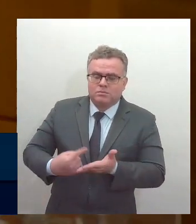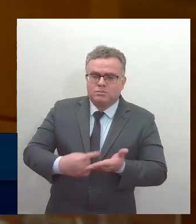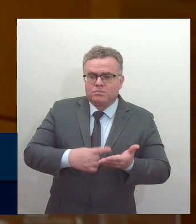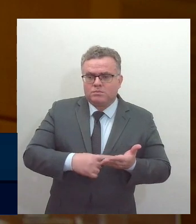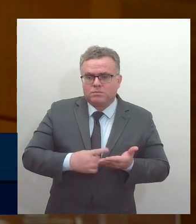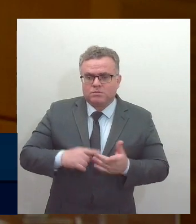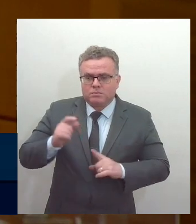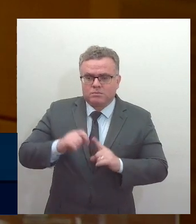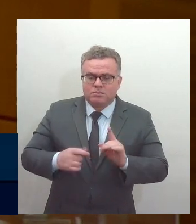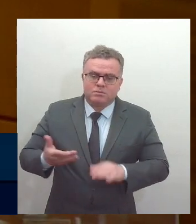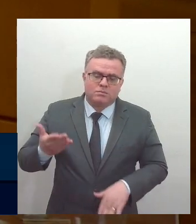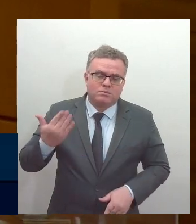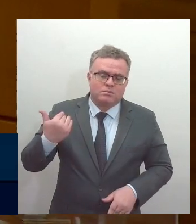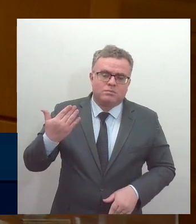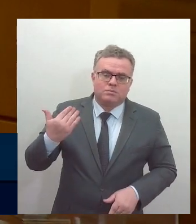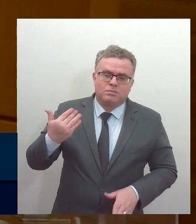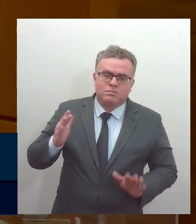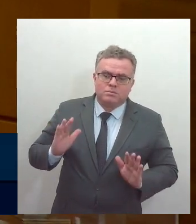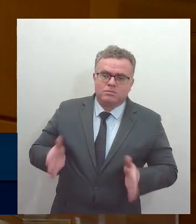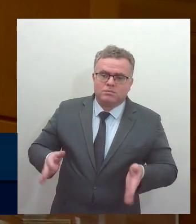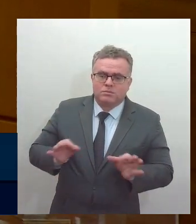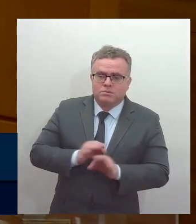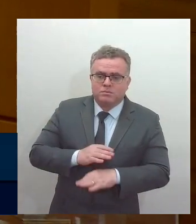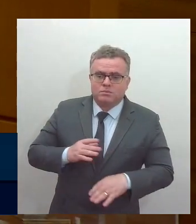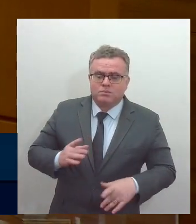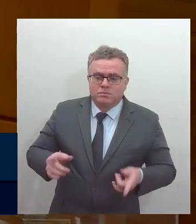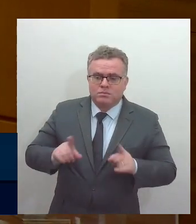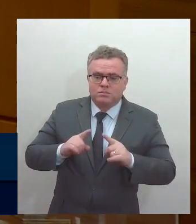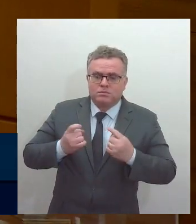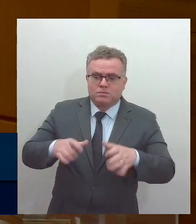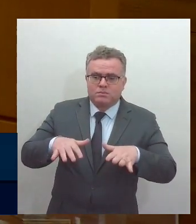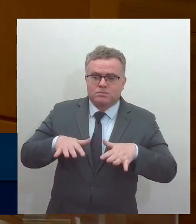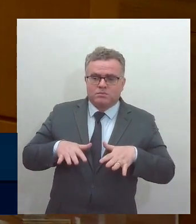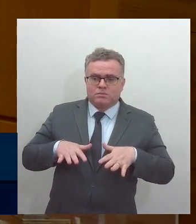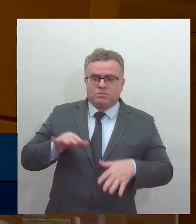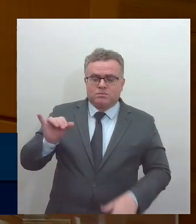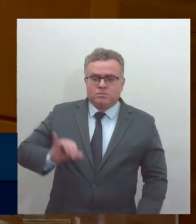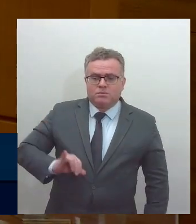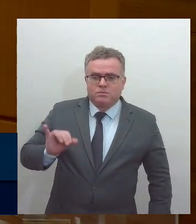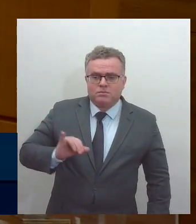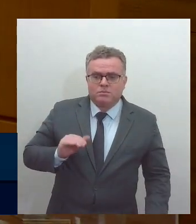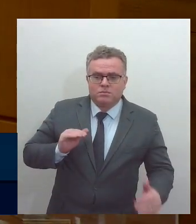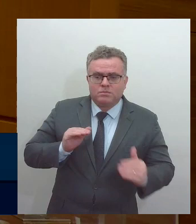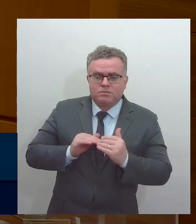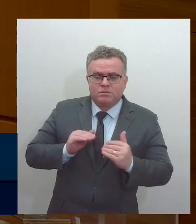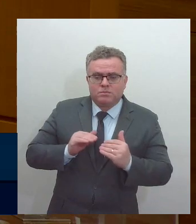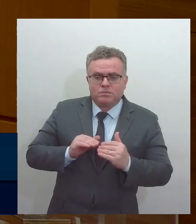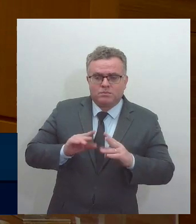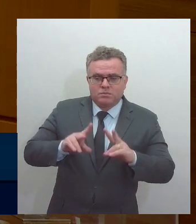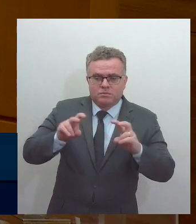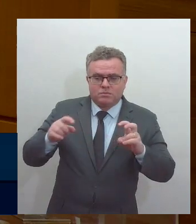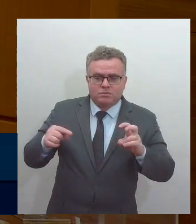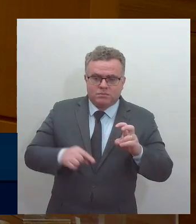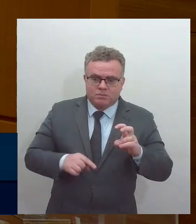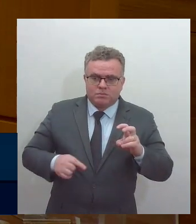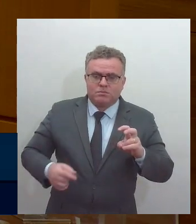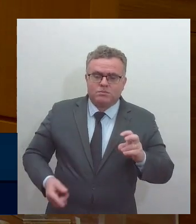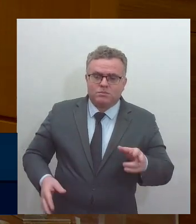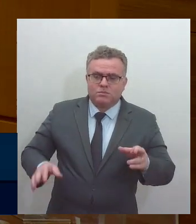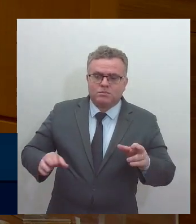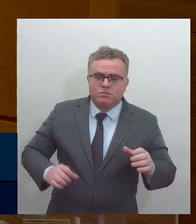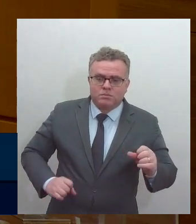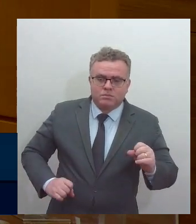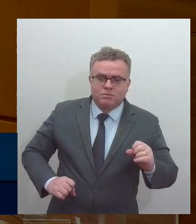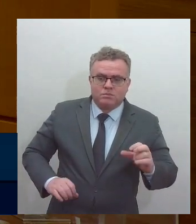importante audiência pública envolvendo a questão das torcidas organizadas. E por que é que eu